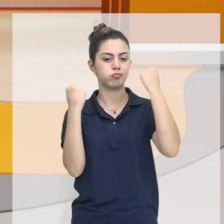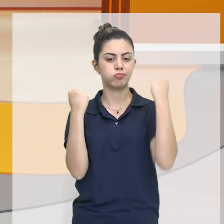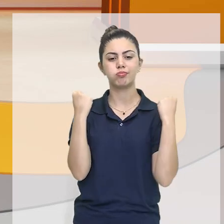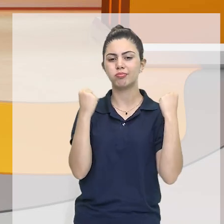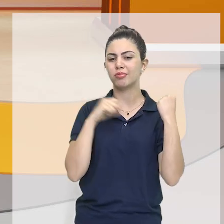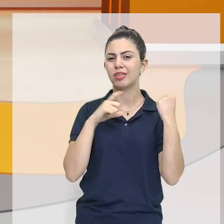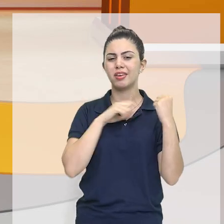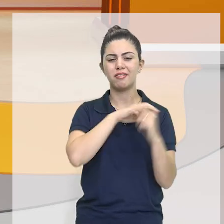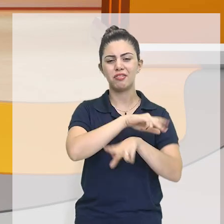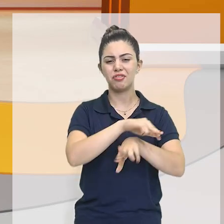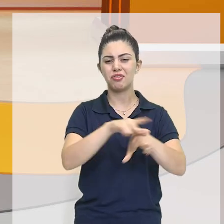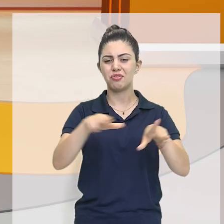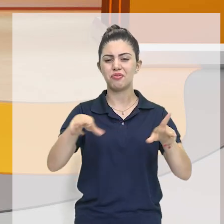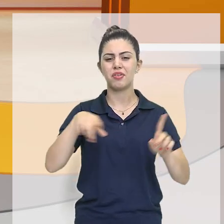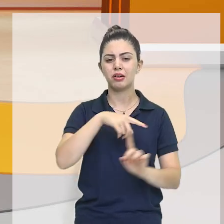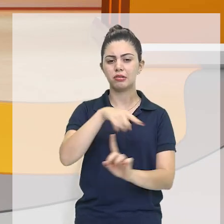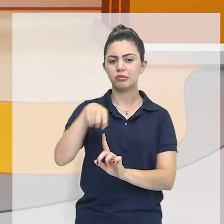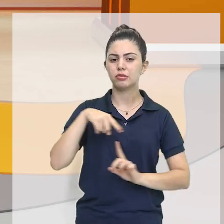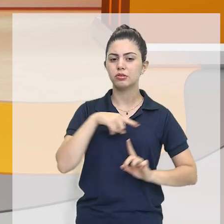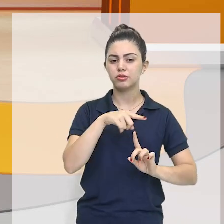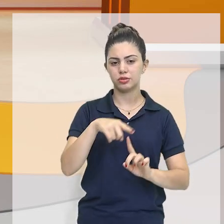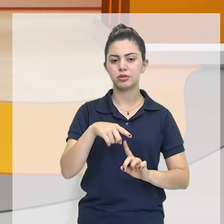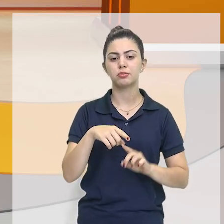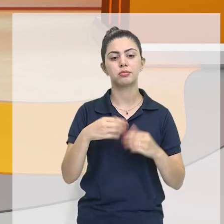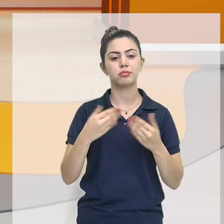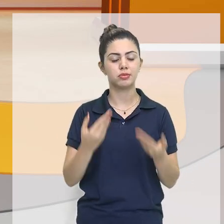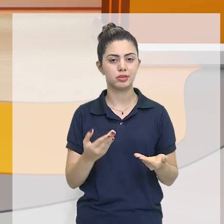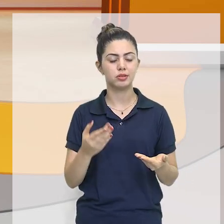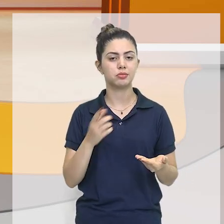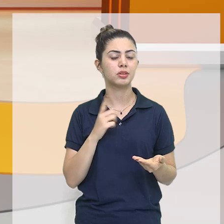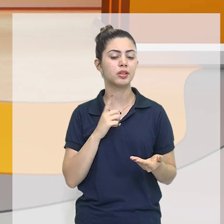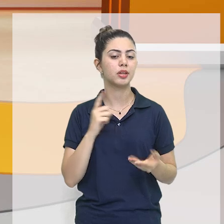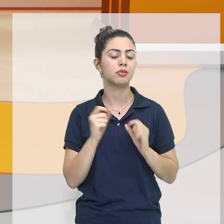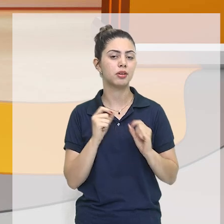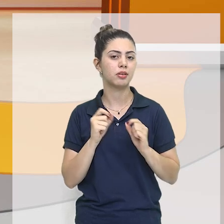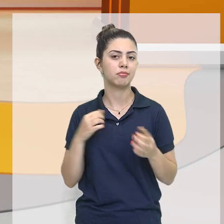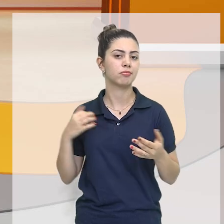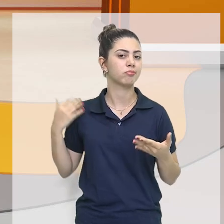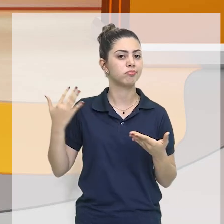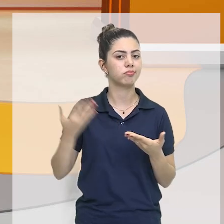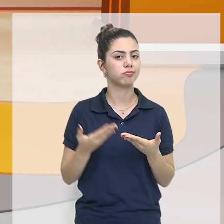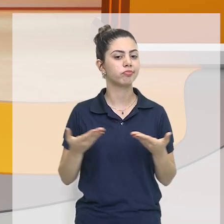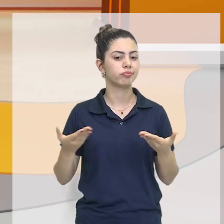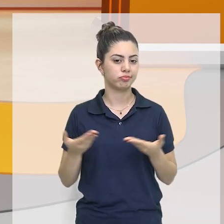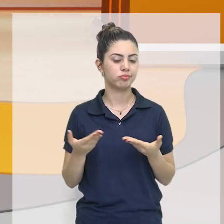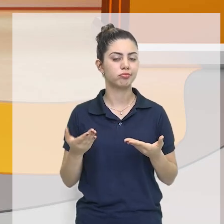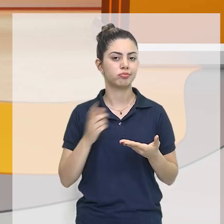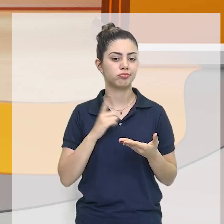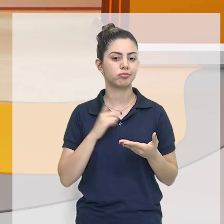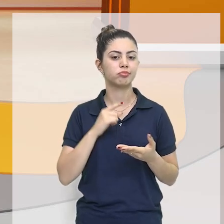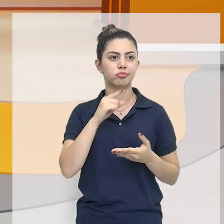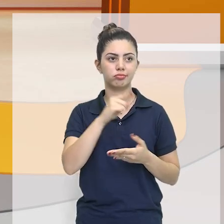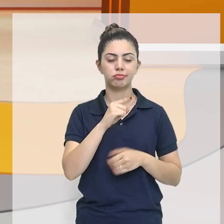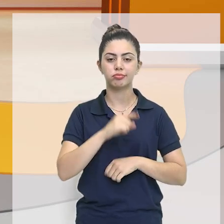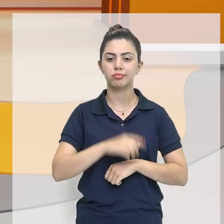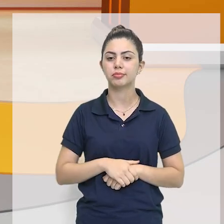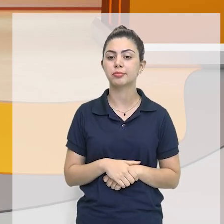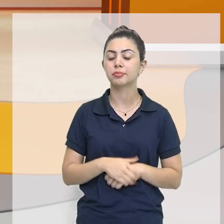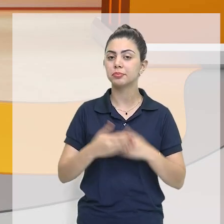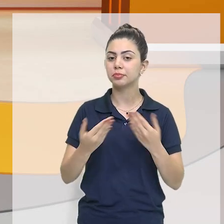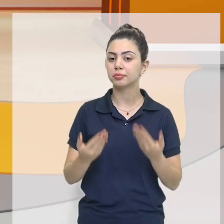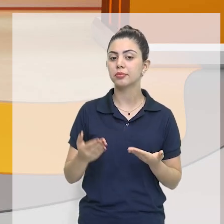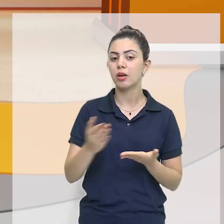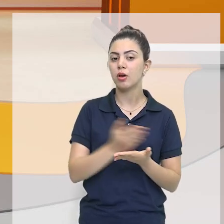dóricas, coríntias, né, que estavam e estão presentes nos templos. E esses